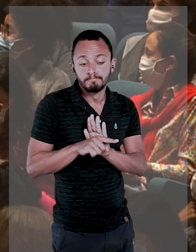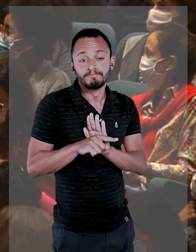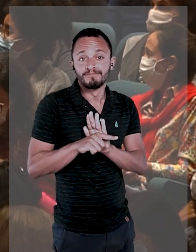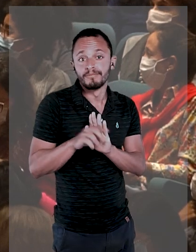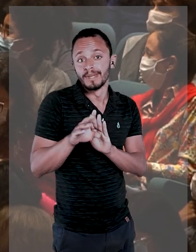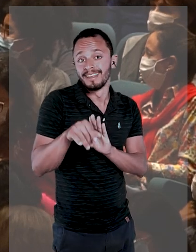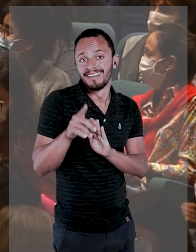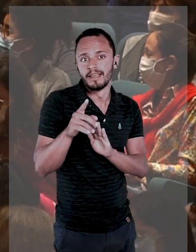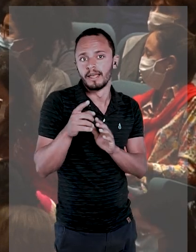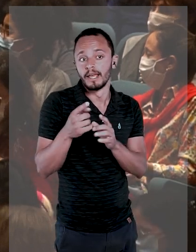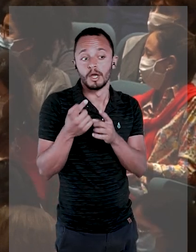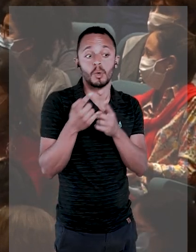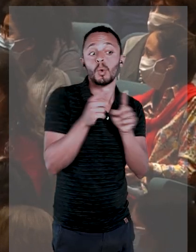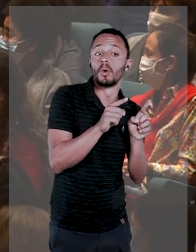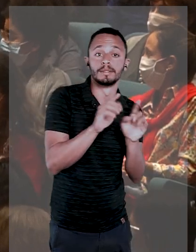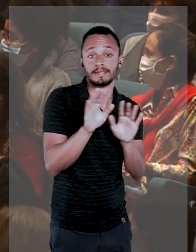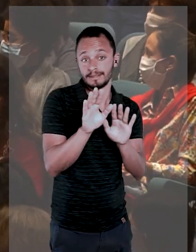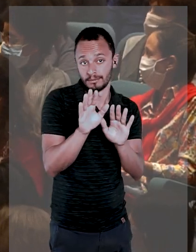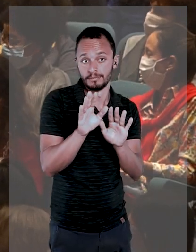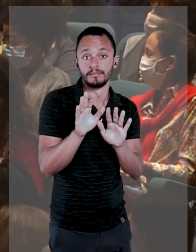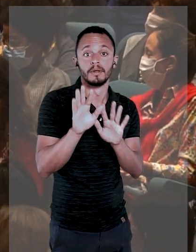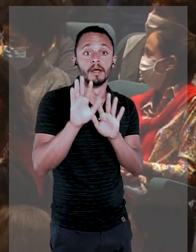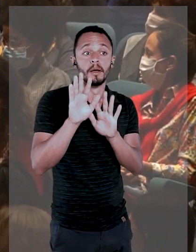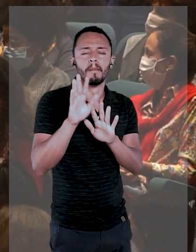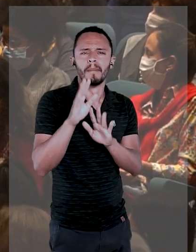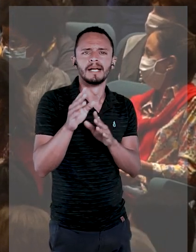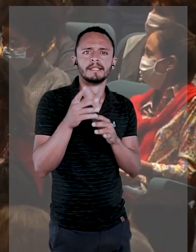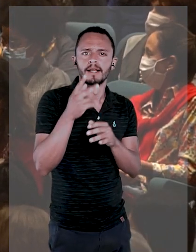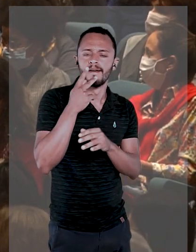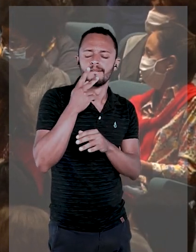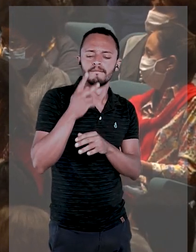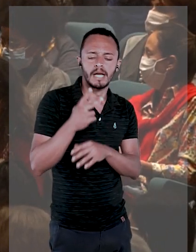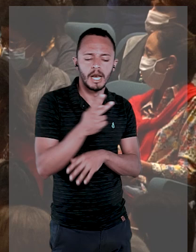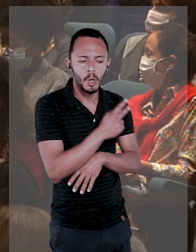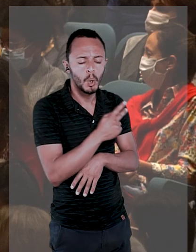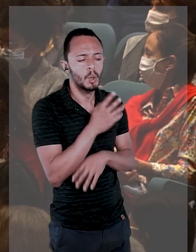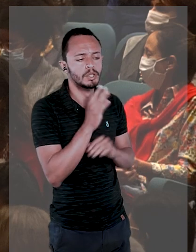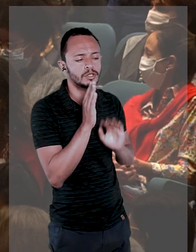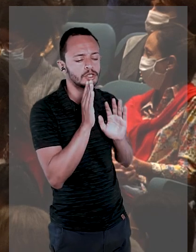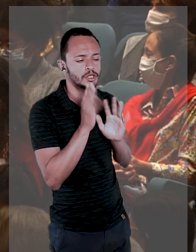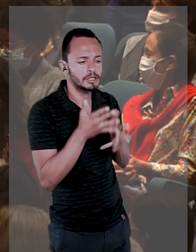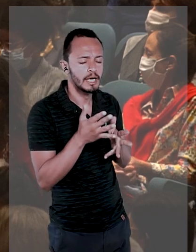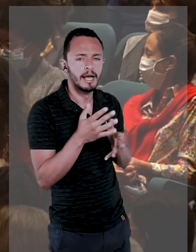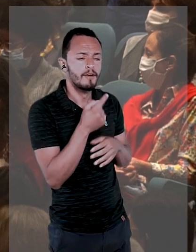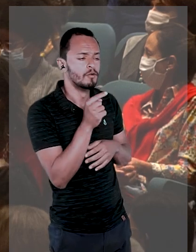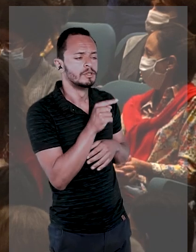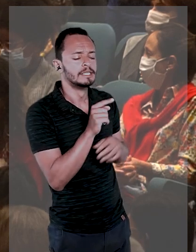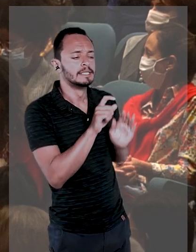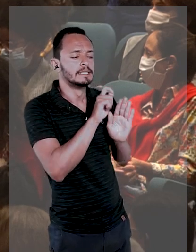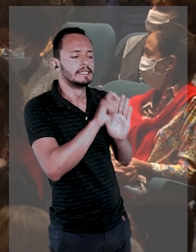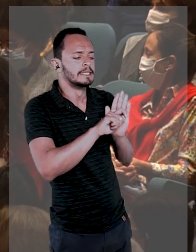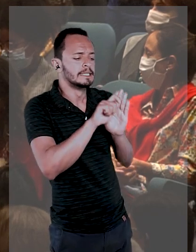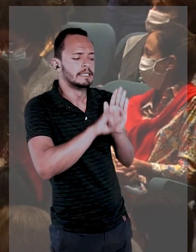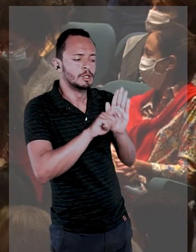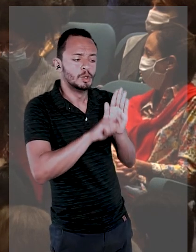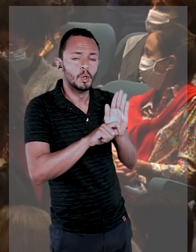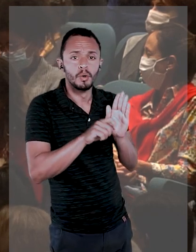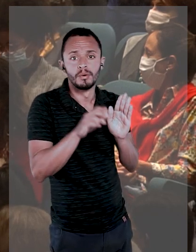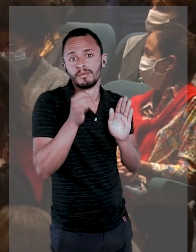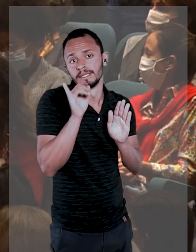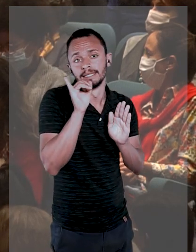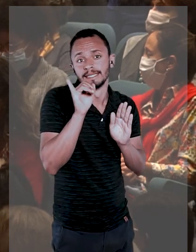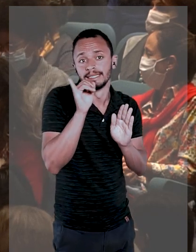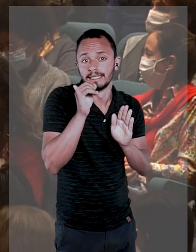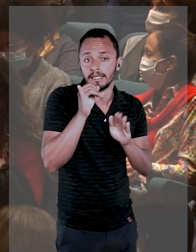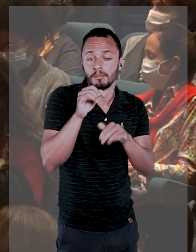também. E, de forma alguma, um ataque, mas como você falou um pouco sobre isso, mas